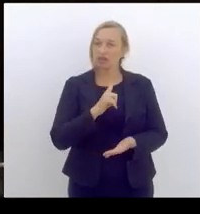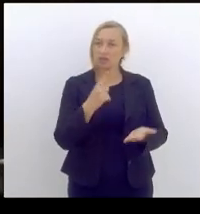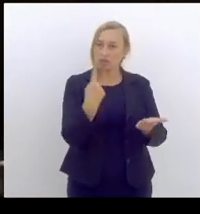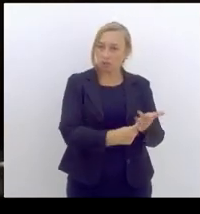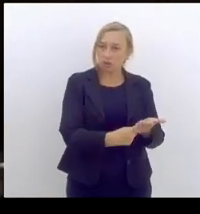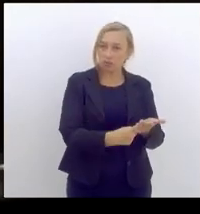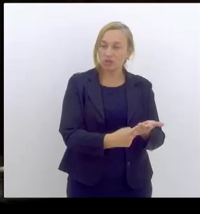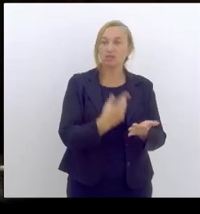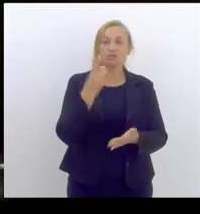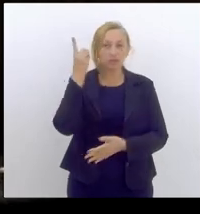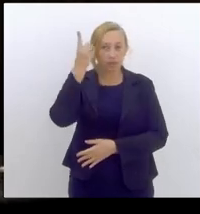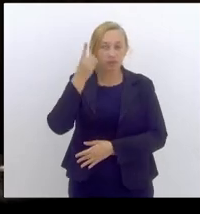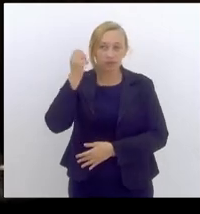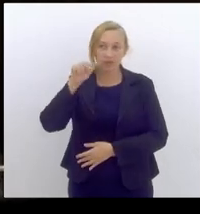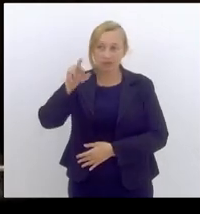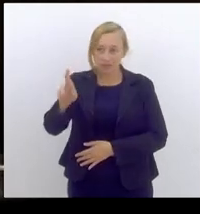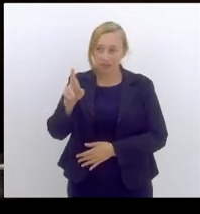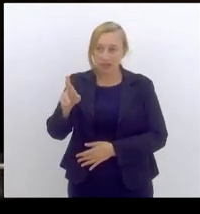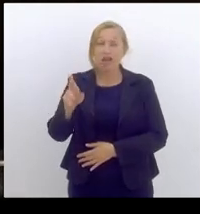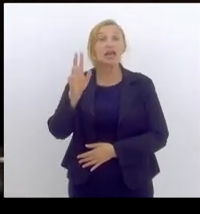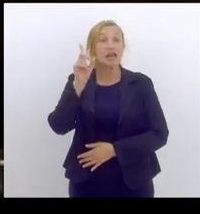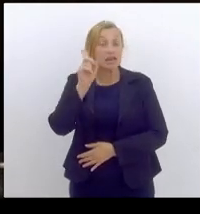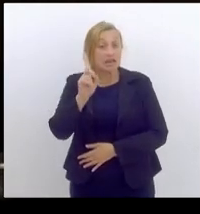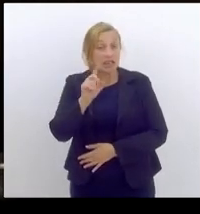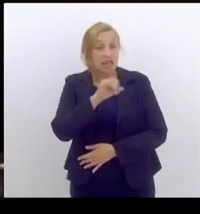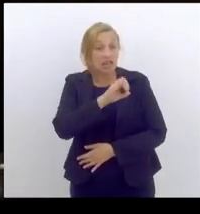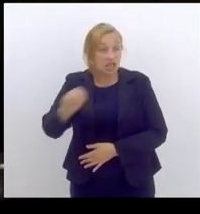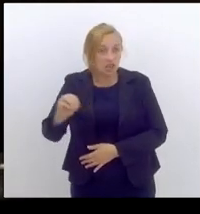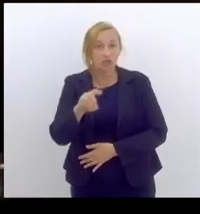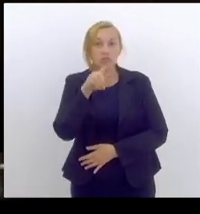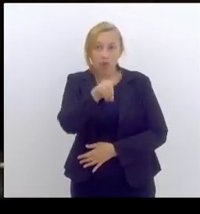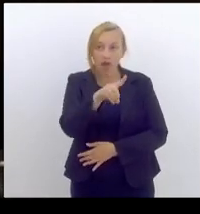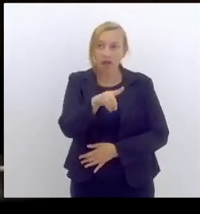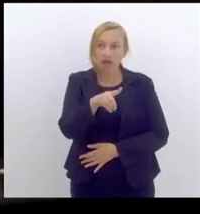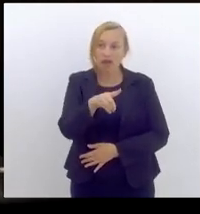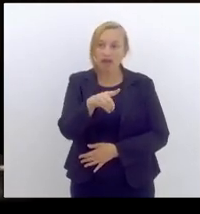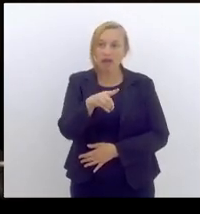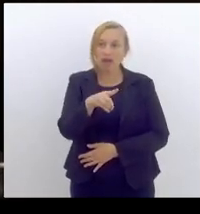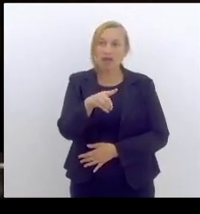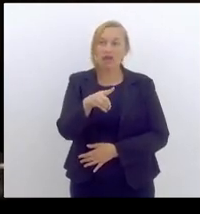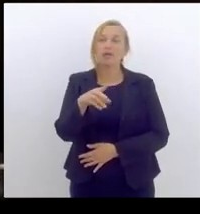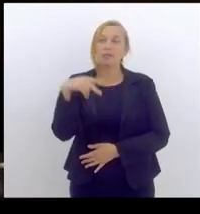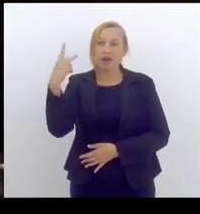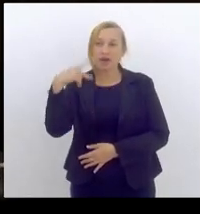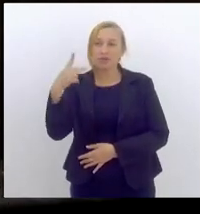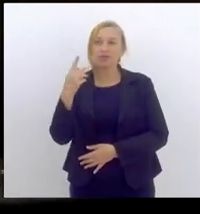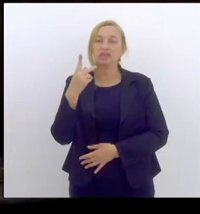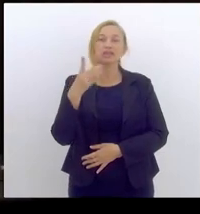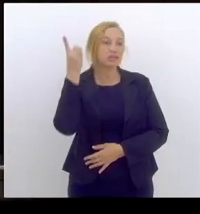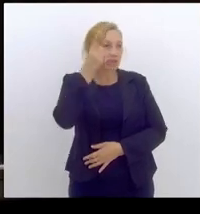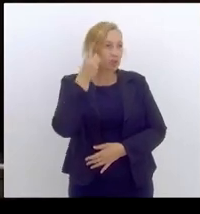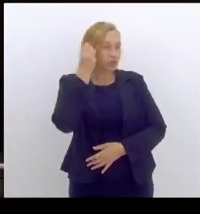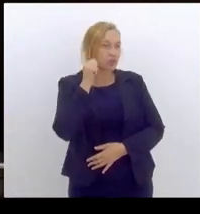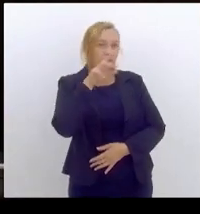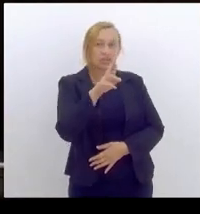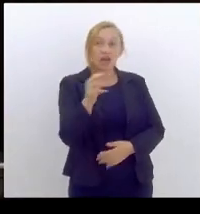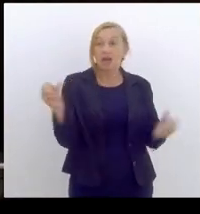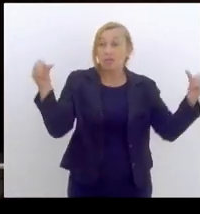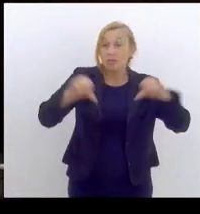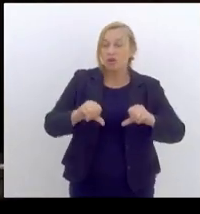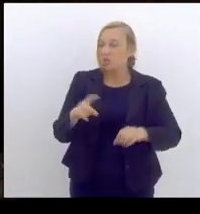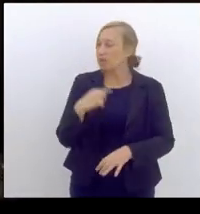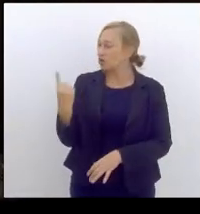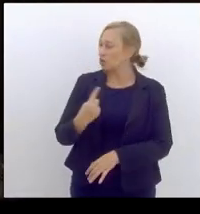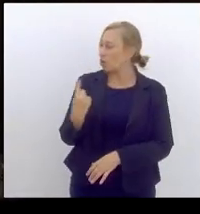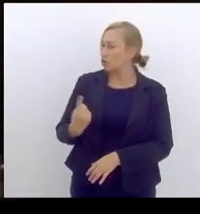deputado Bacelar. Isso é parlamento, isso é debate. Deputado Bacelar, seria muito pior para nós dois